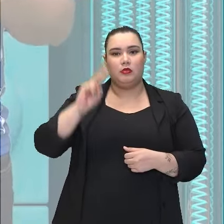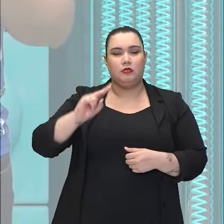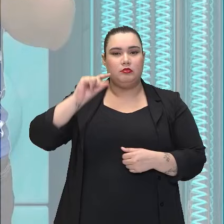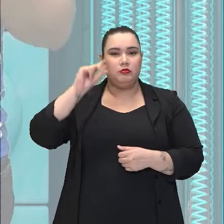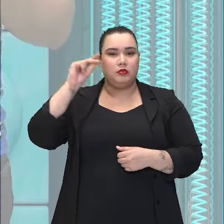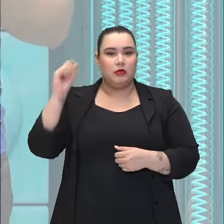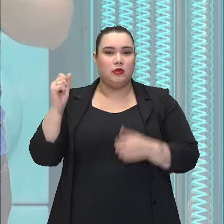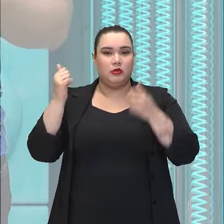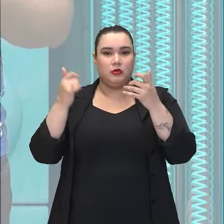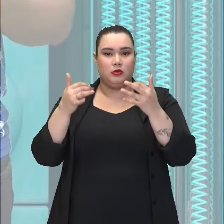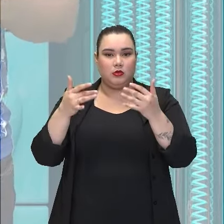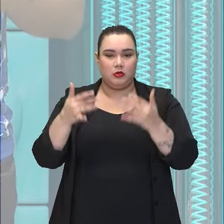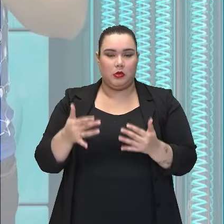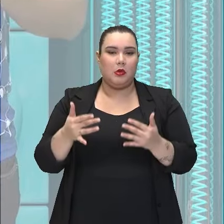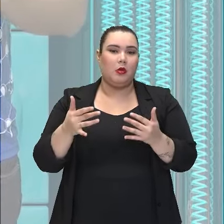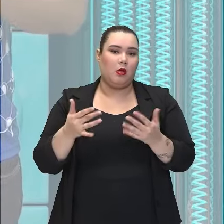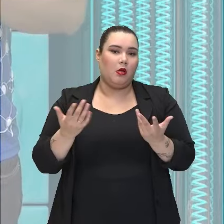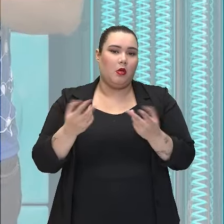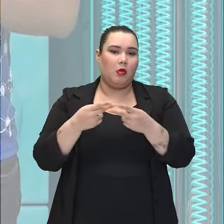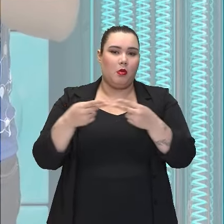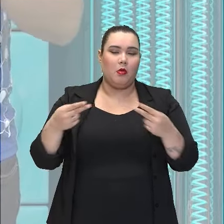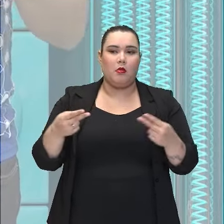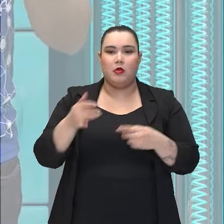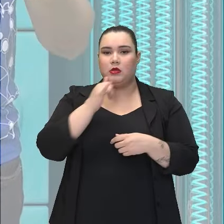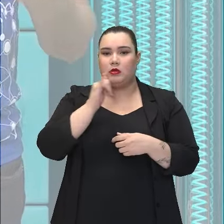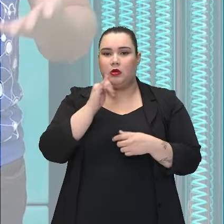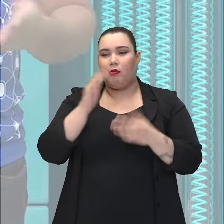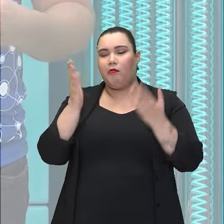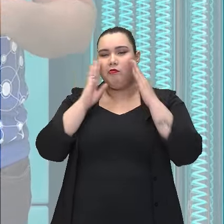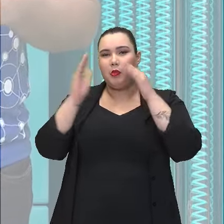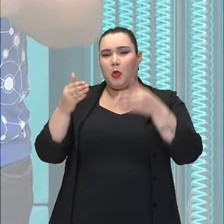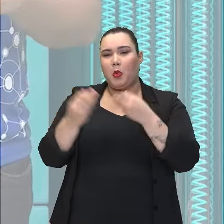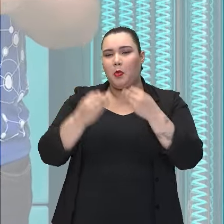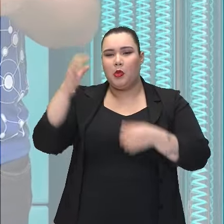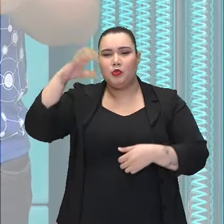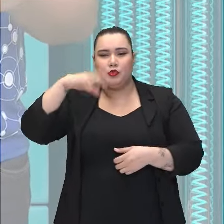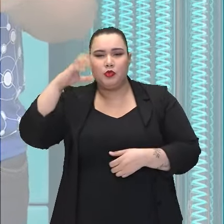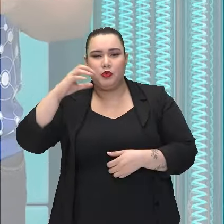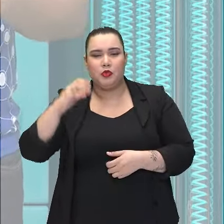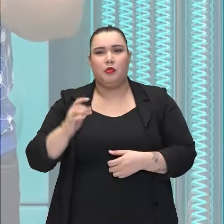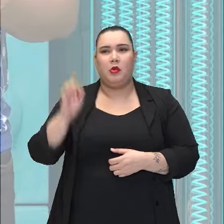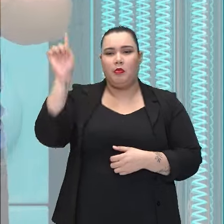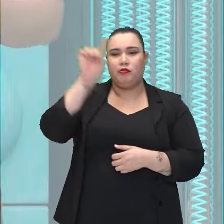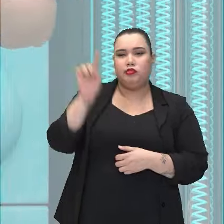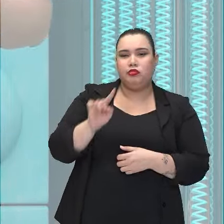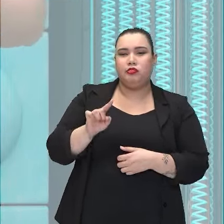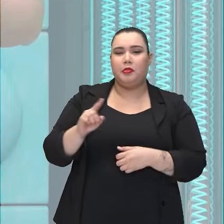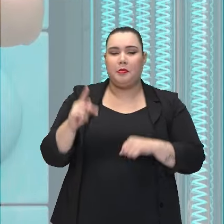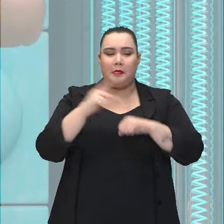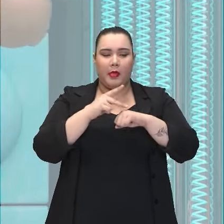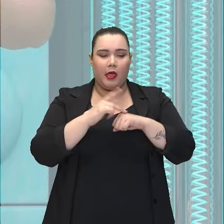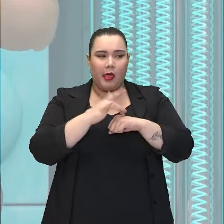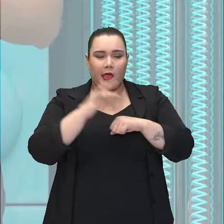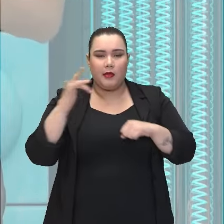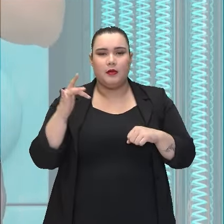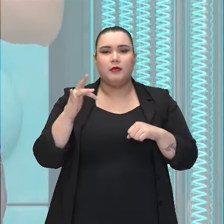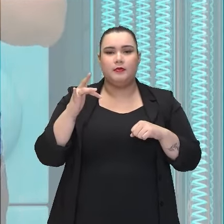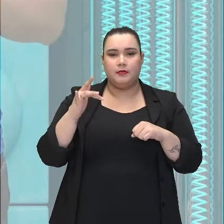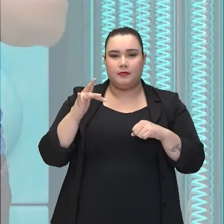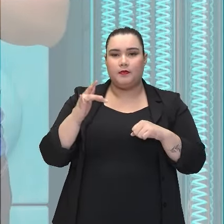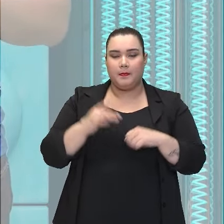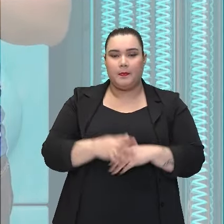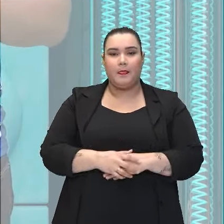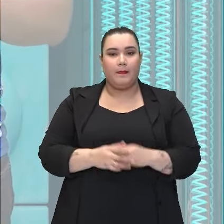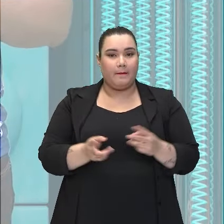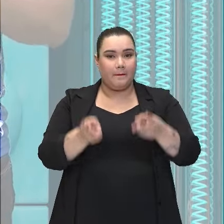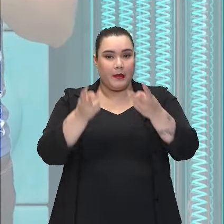para explicar algo. O trovão, a chuva, o surgimento do diamante. Percebam